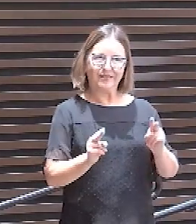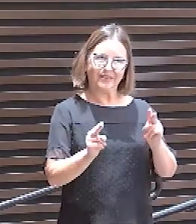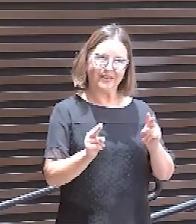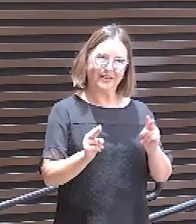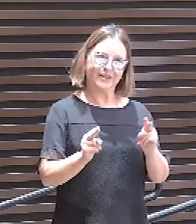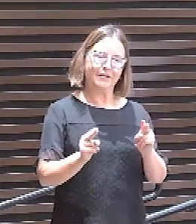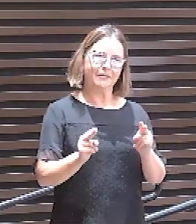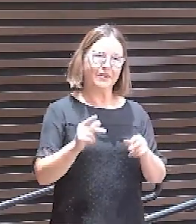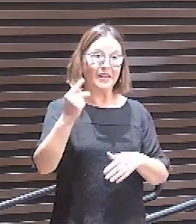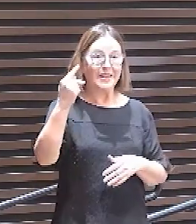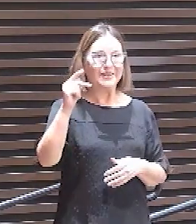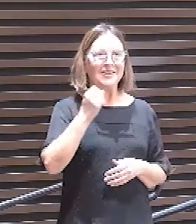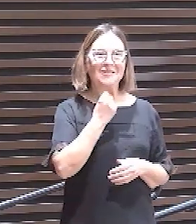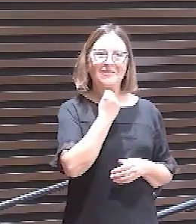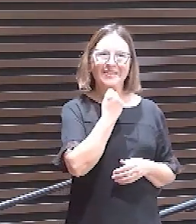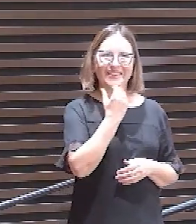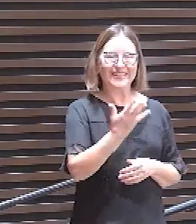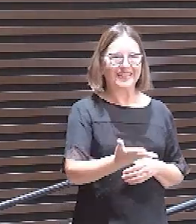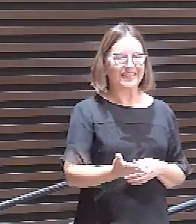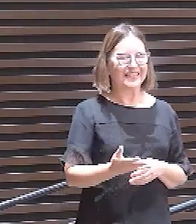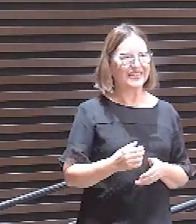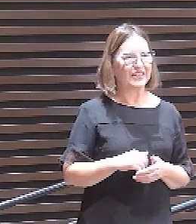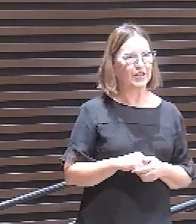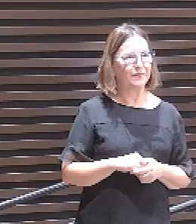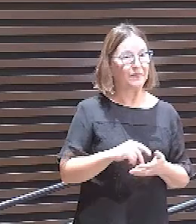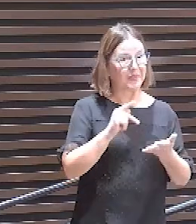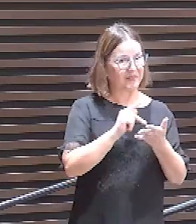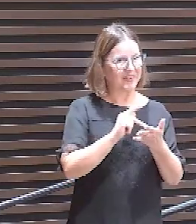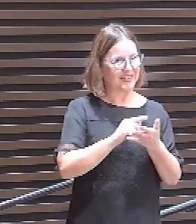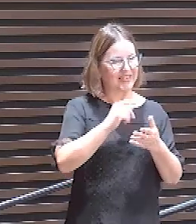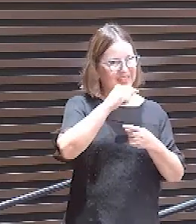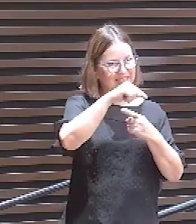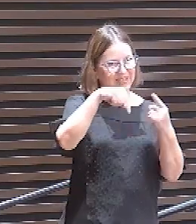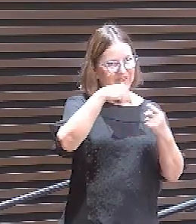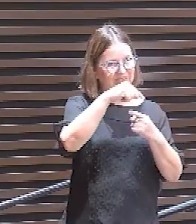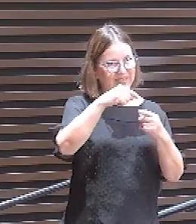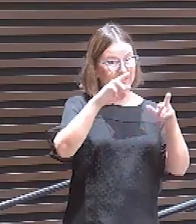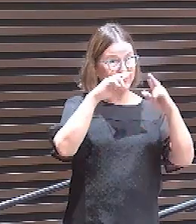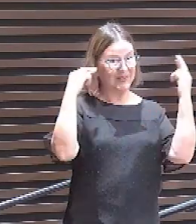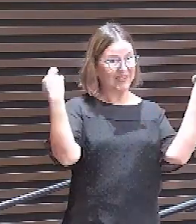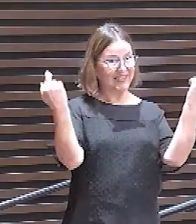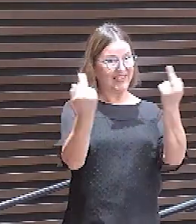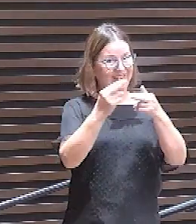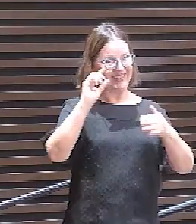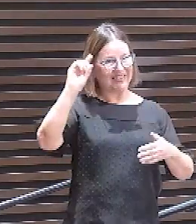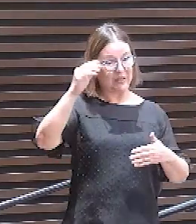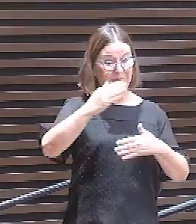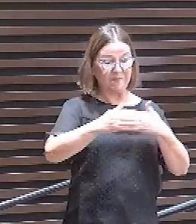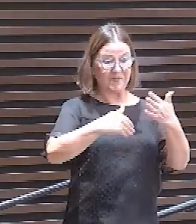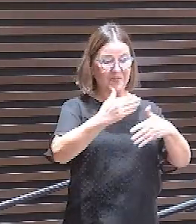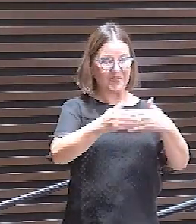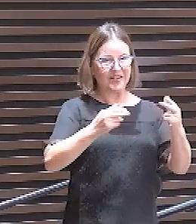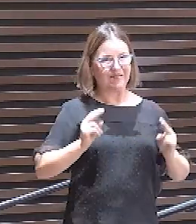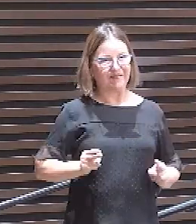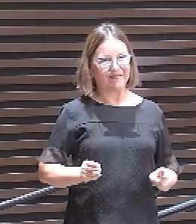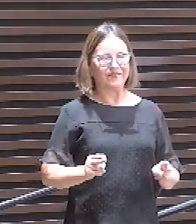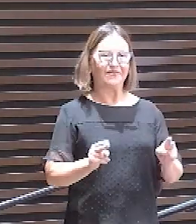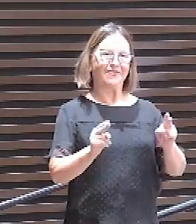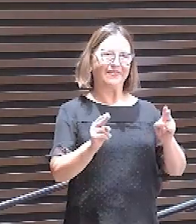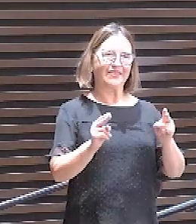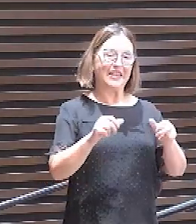à sua vontade. A verdadeira santificação no reino de Deus é o processo contínuo